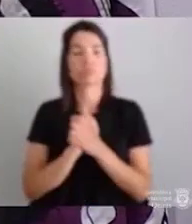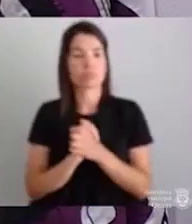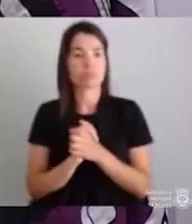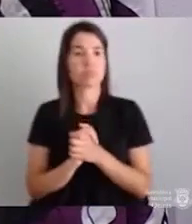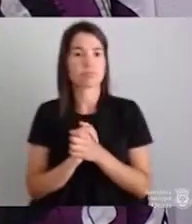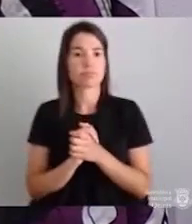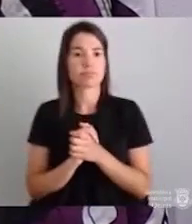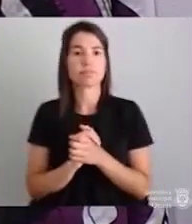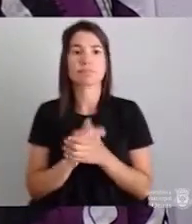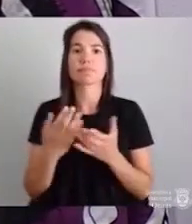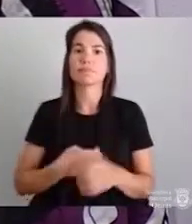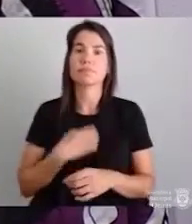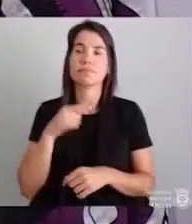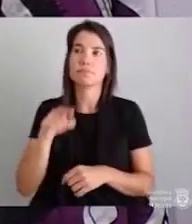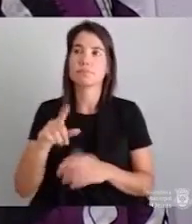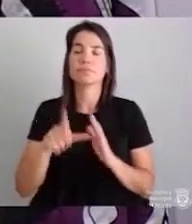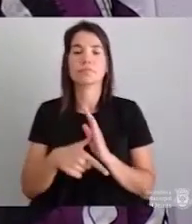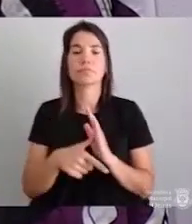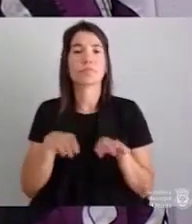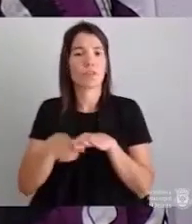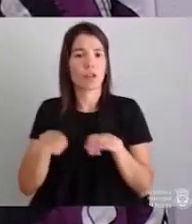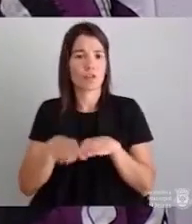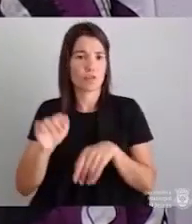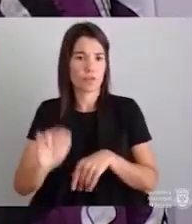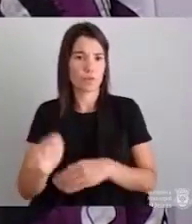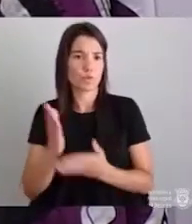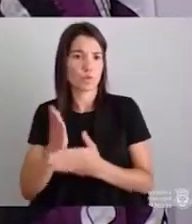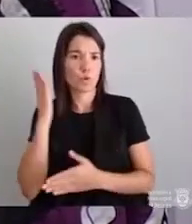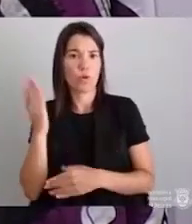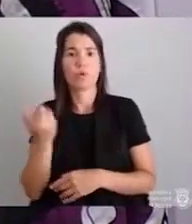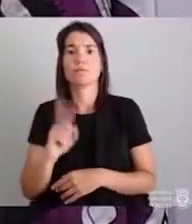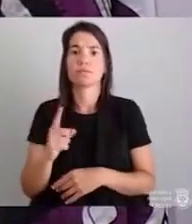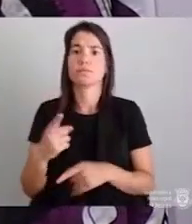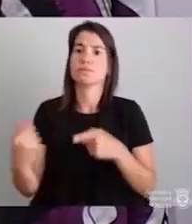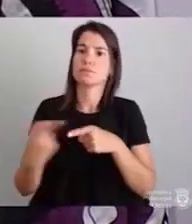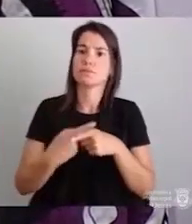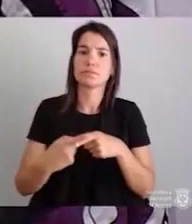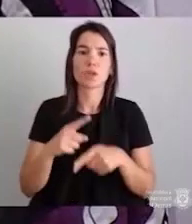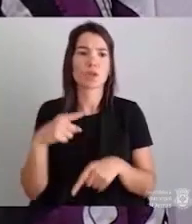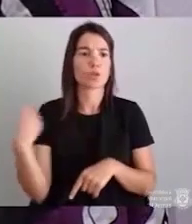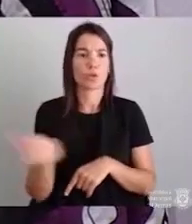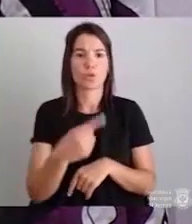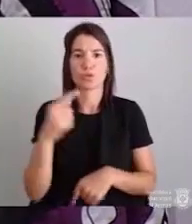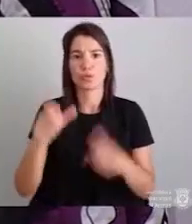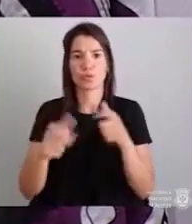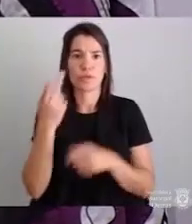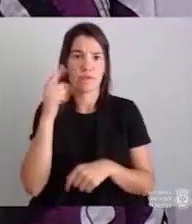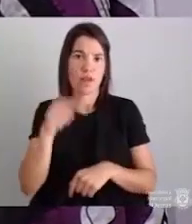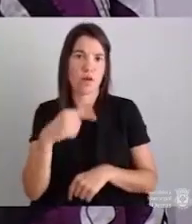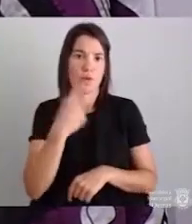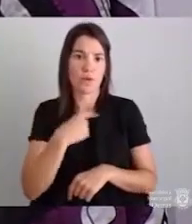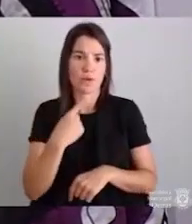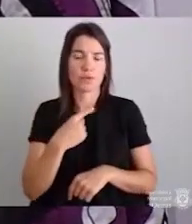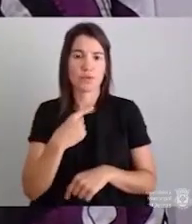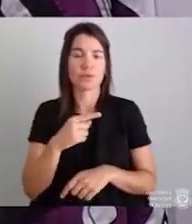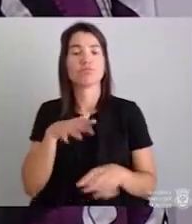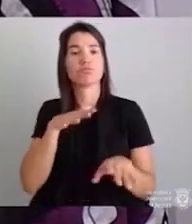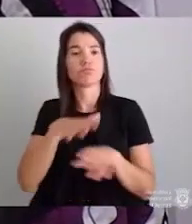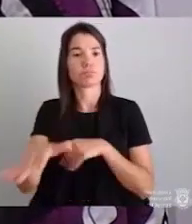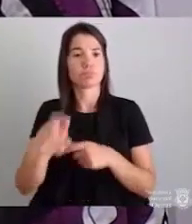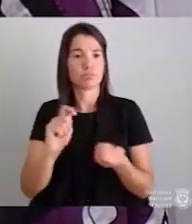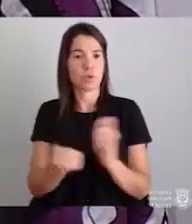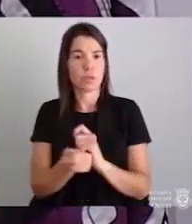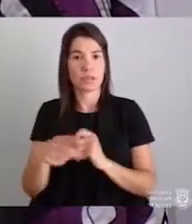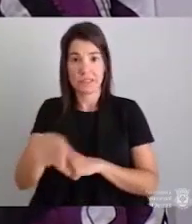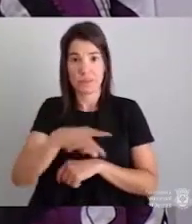consideramos que este projeto não é só dalges é um projeto que interessa a todos o endereço e que o impacto da transformação deste território